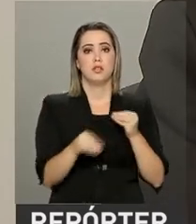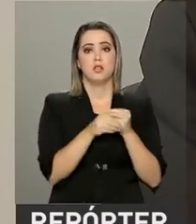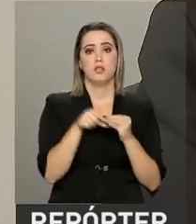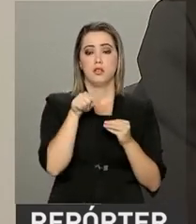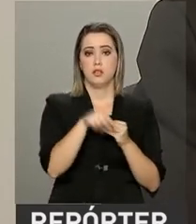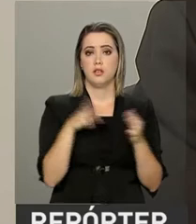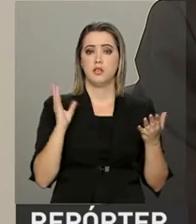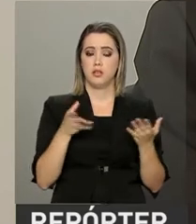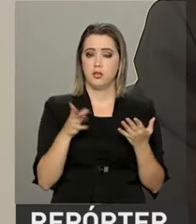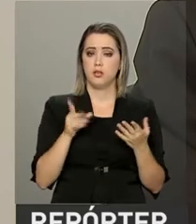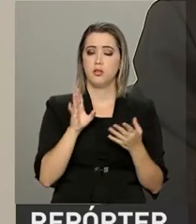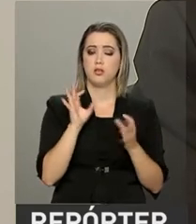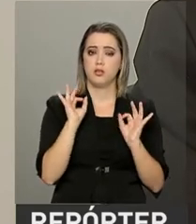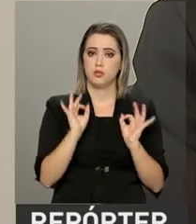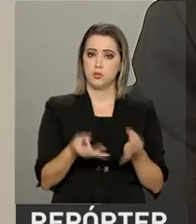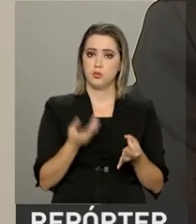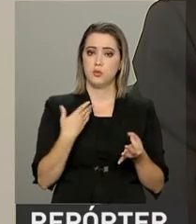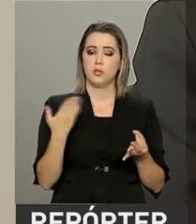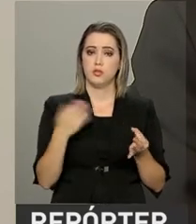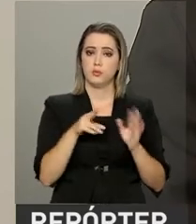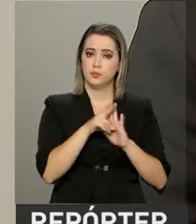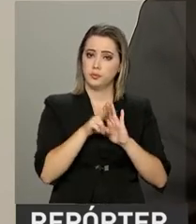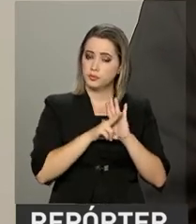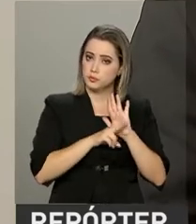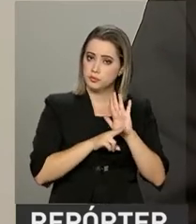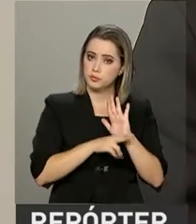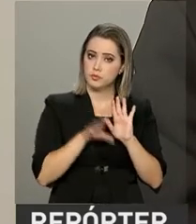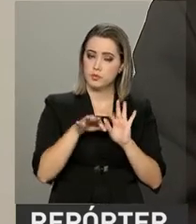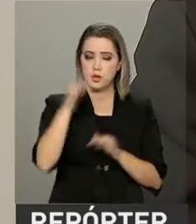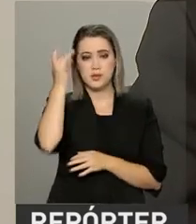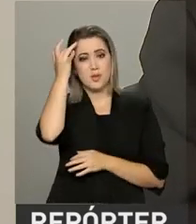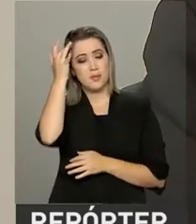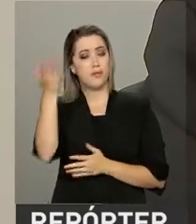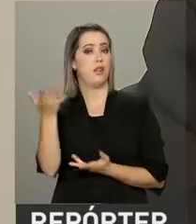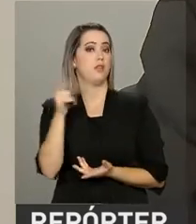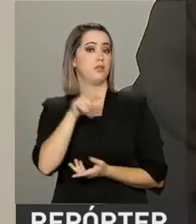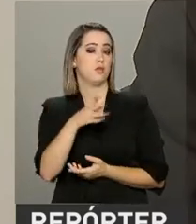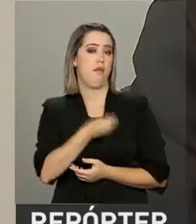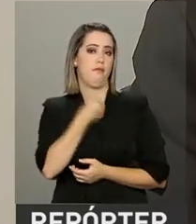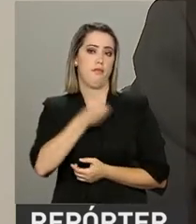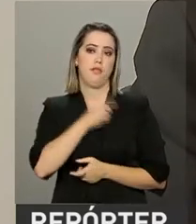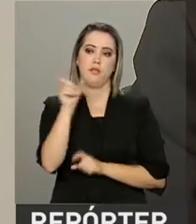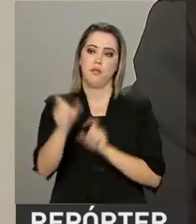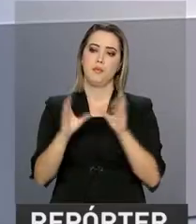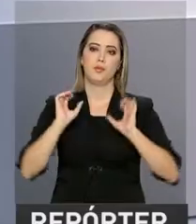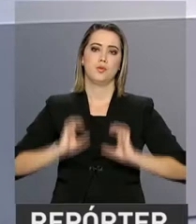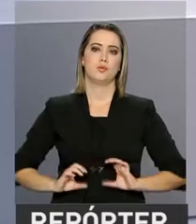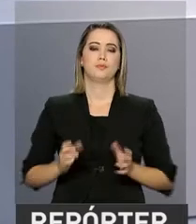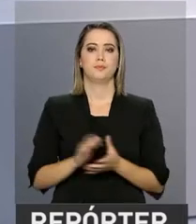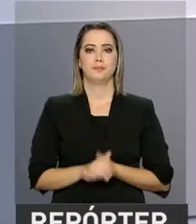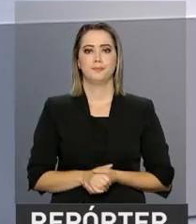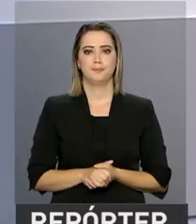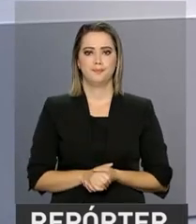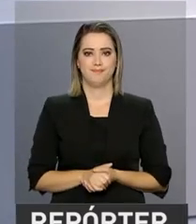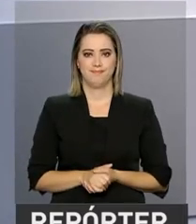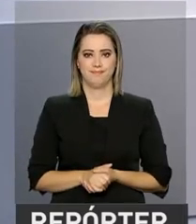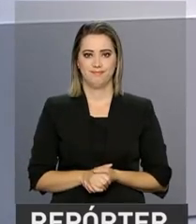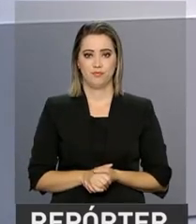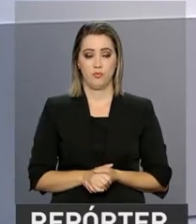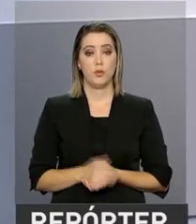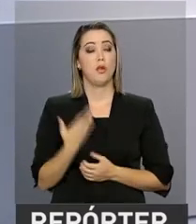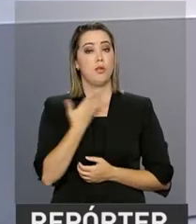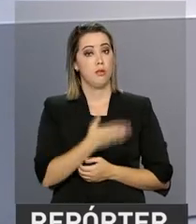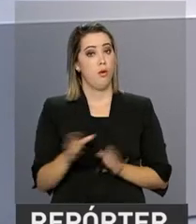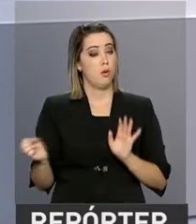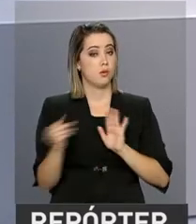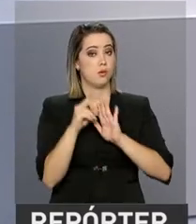regulamentado pelo conselho nacional de trânsito e isso facilita a vida do cidadão de bem as novas